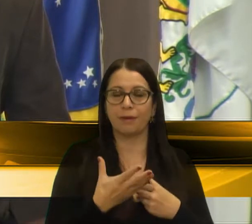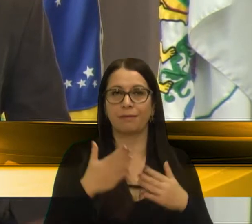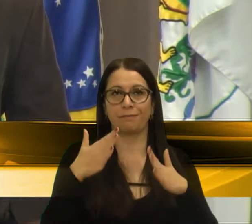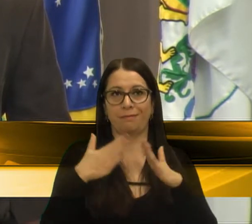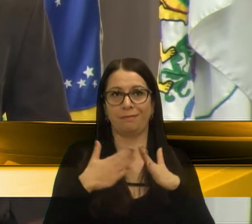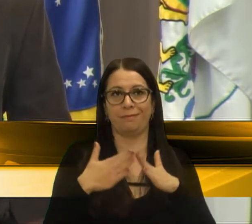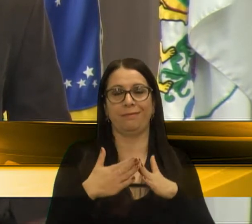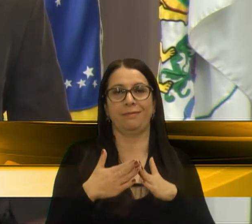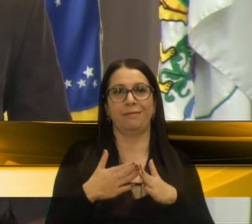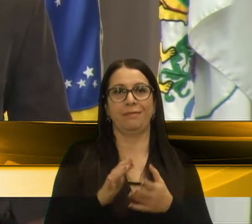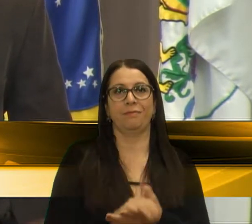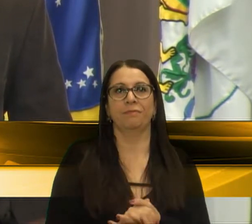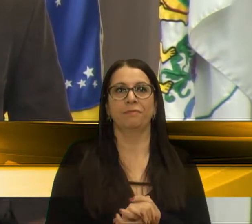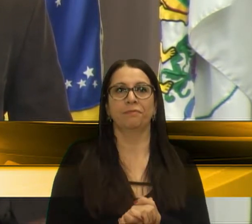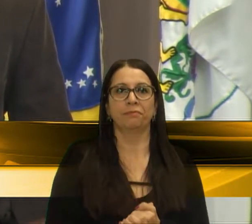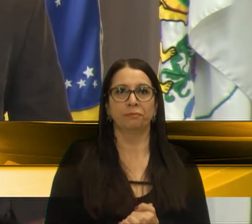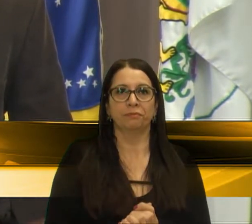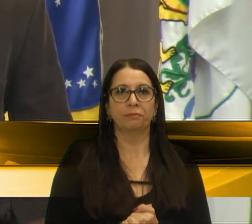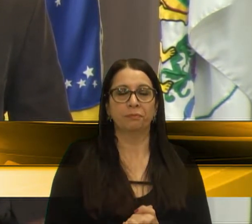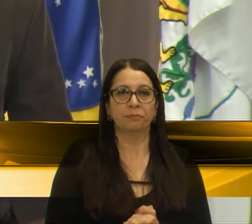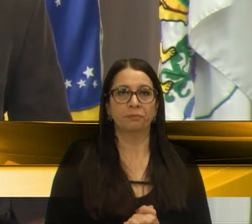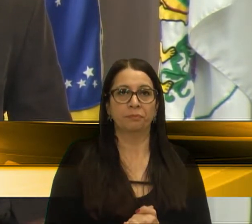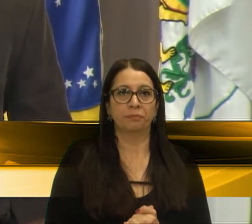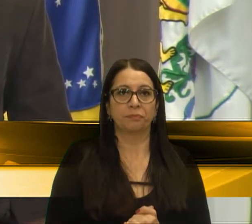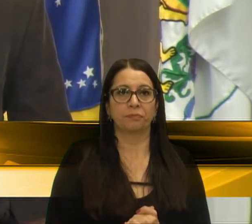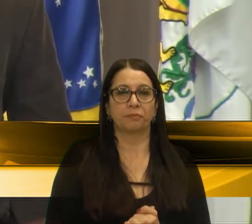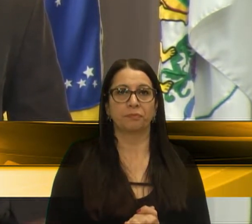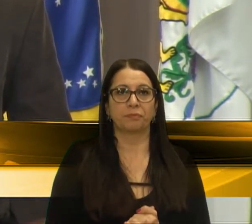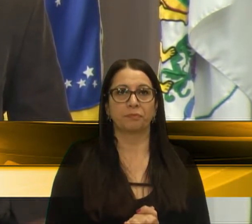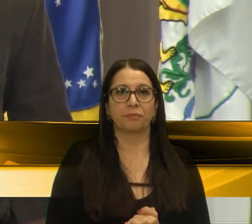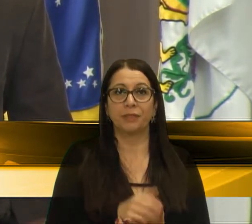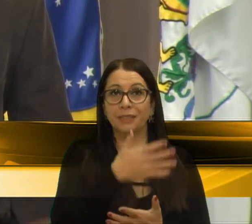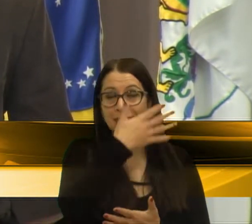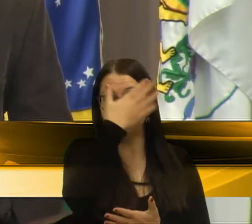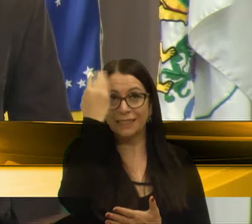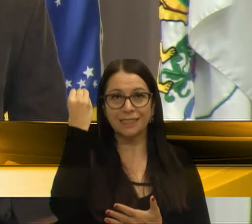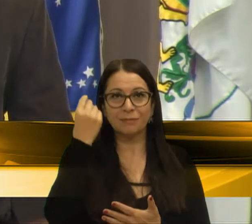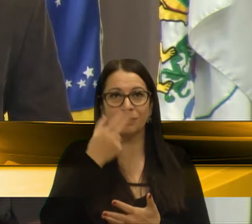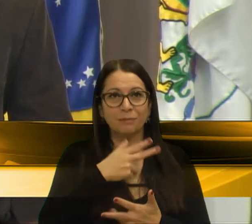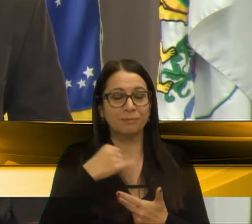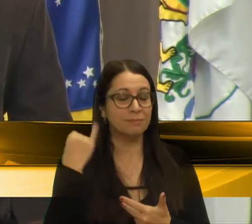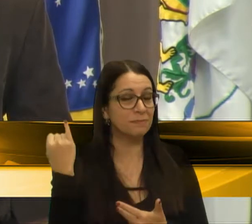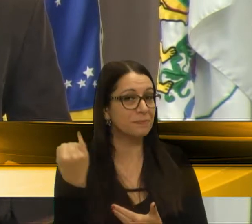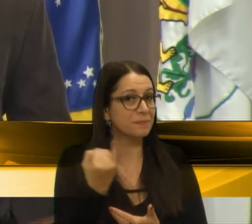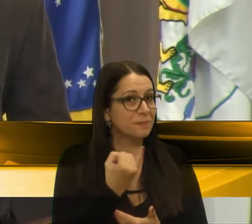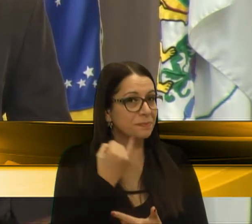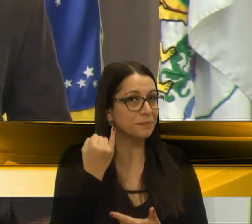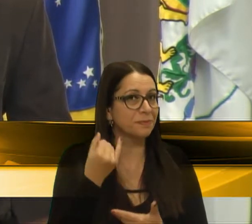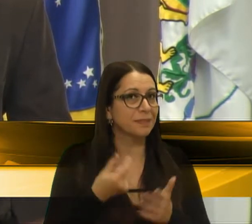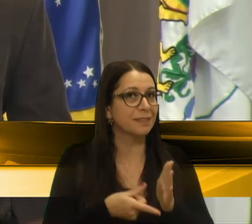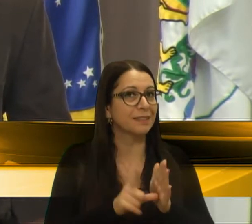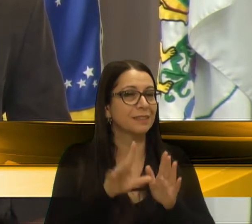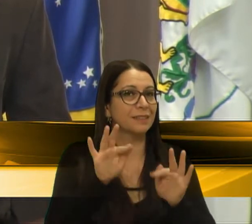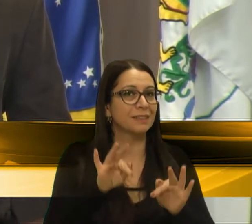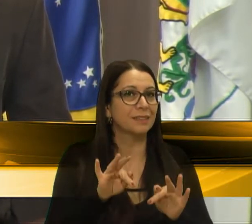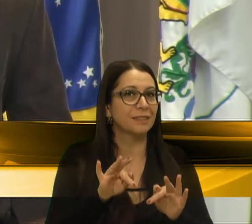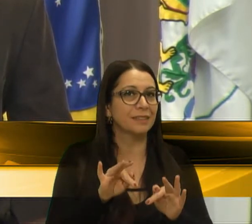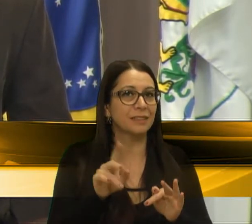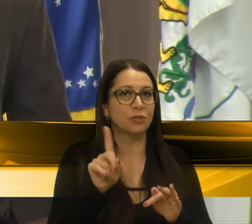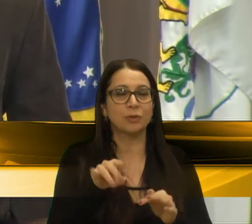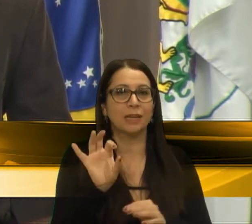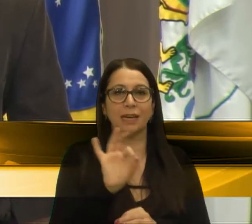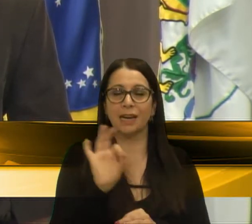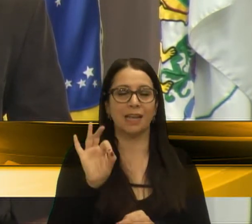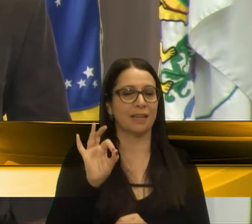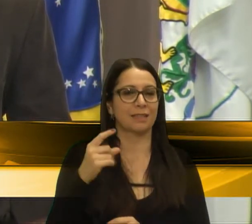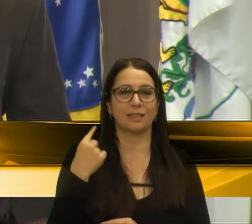casa. E eu estava esquecendo que uma coisa extremamente importante antes de terminar, né? A gente não é nada